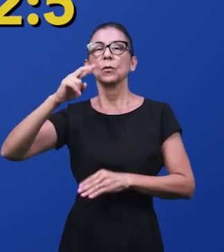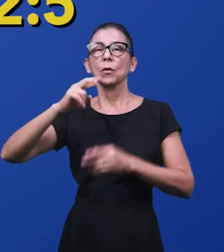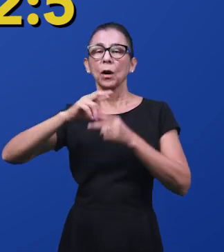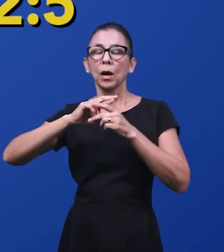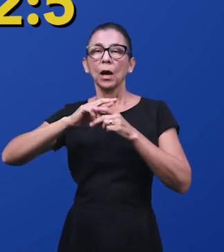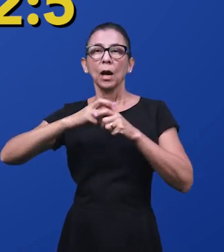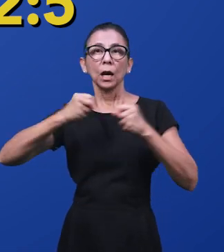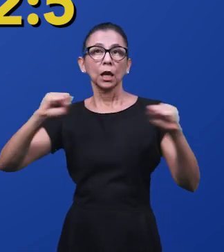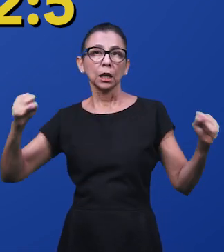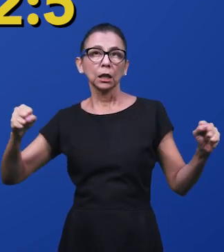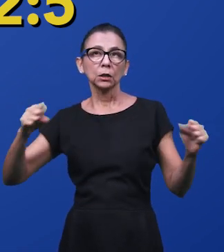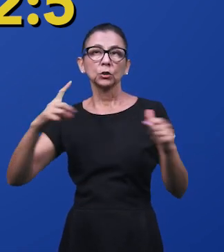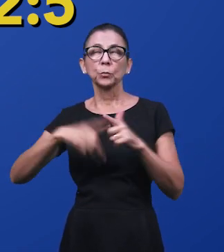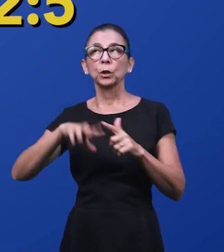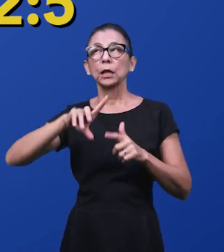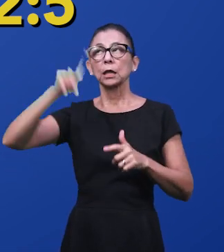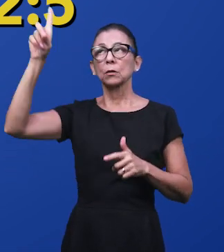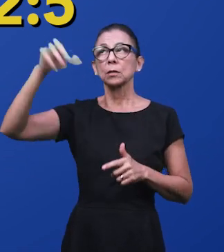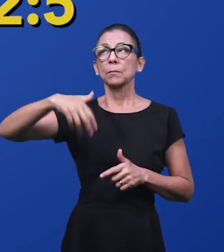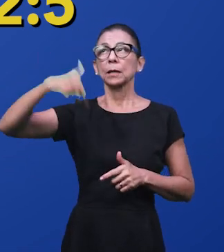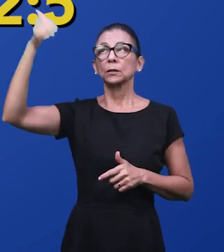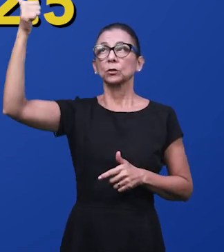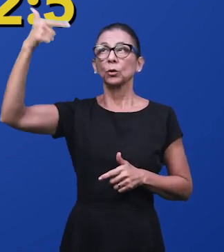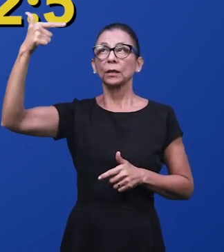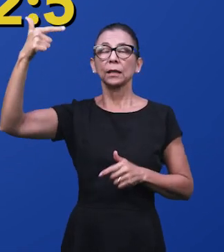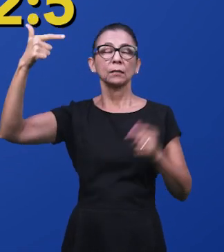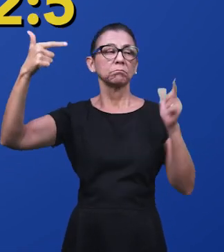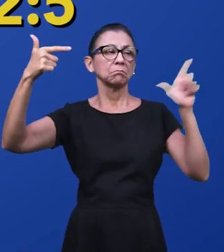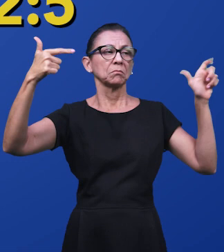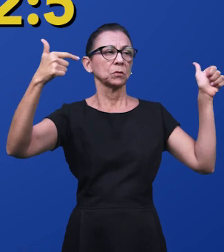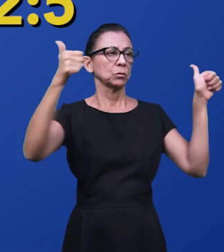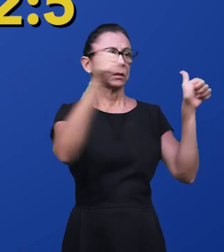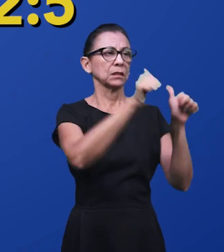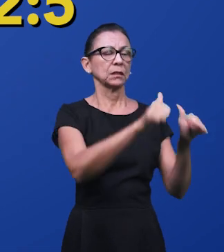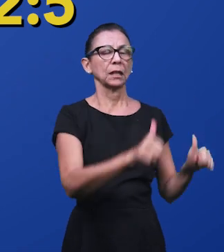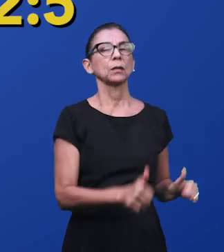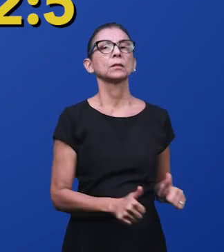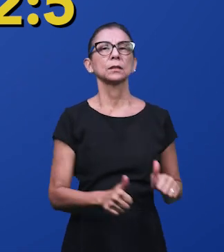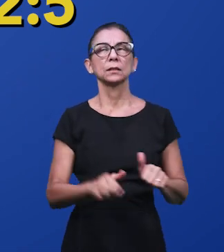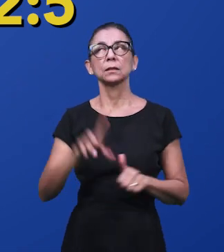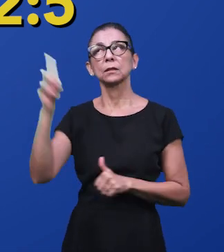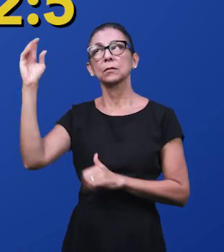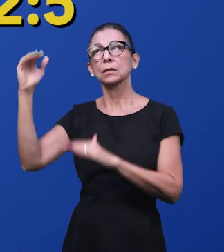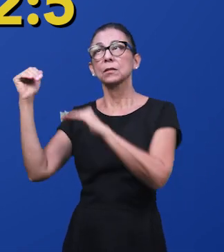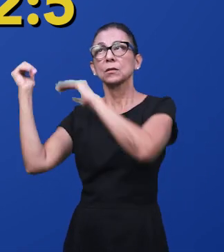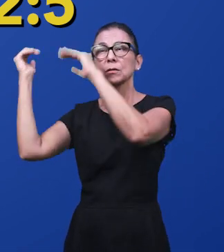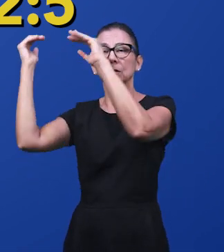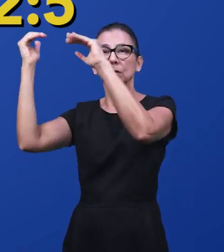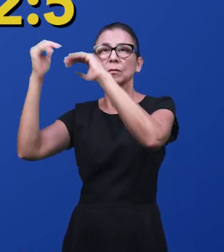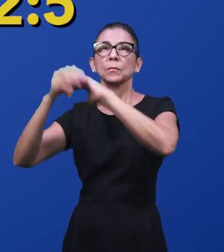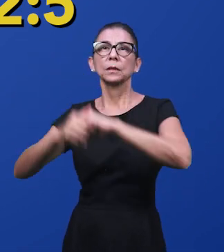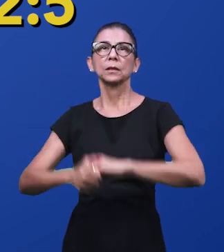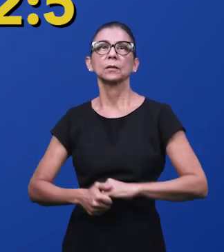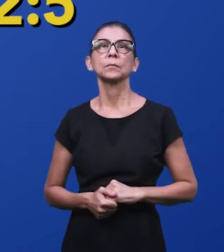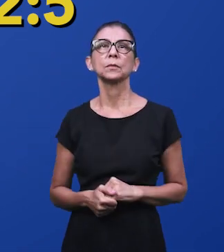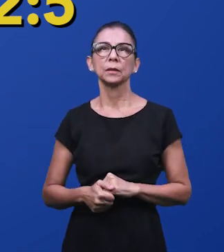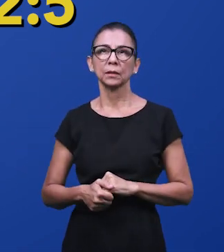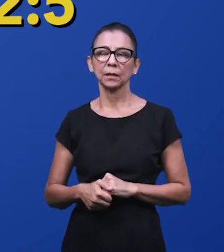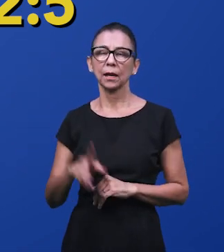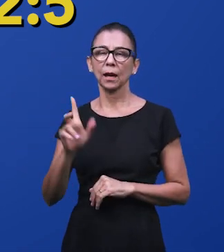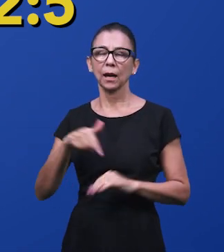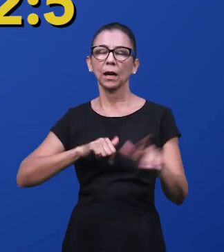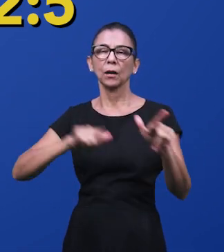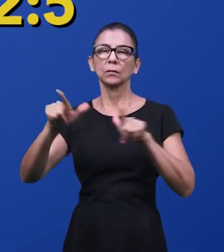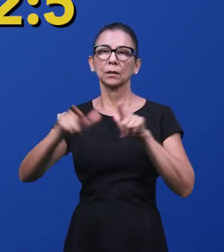obra, ela deve ter todo um cuidado, porque realmente ela é um trabalho grandioso, é um projeto maravilhoso, porque o